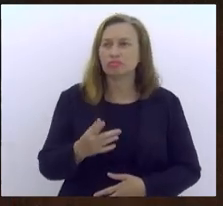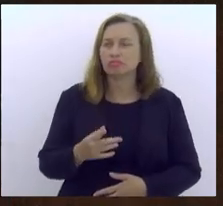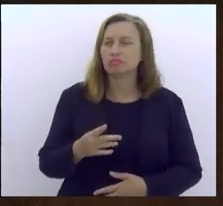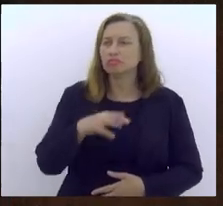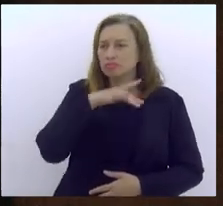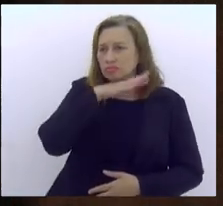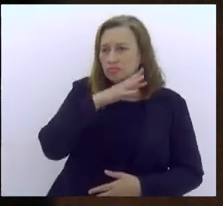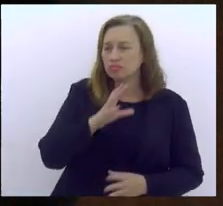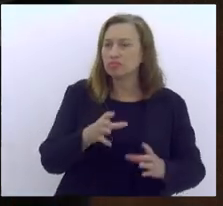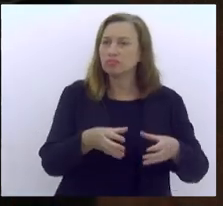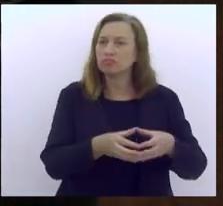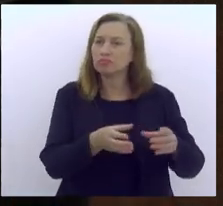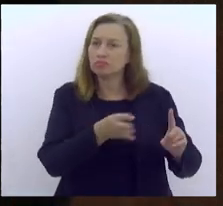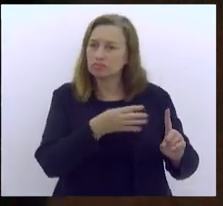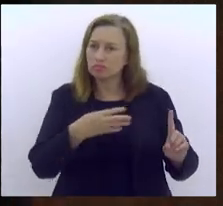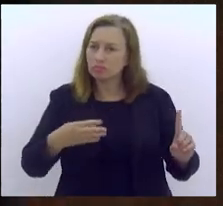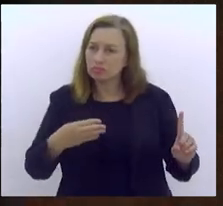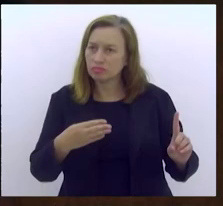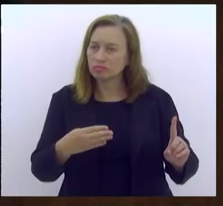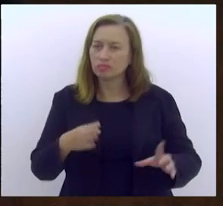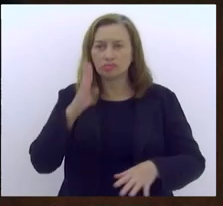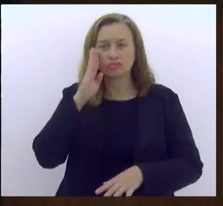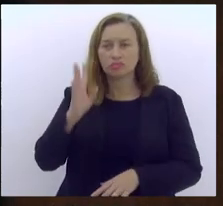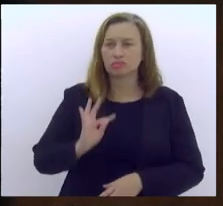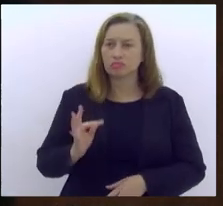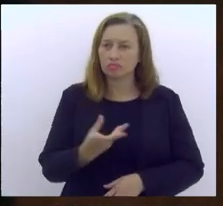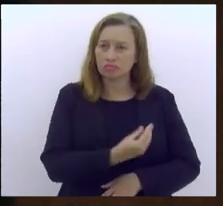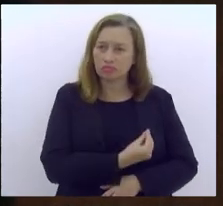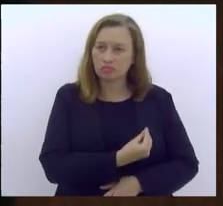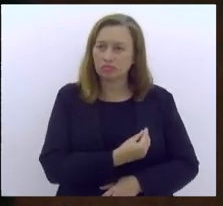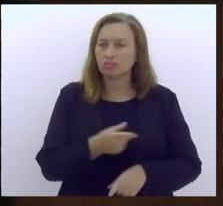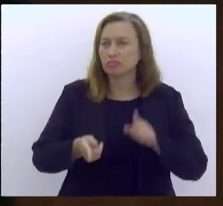comunidade LGBTQIA+, principalmente às pessoas transexuais e